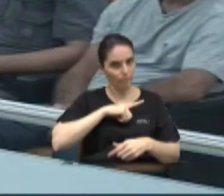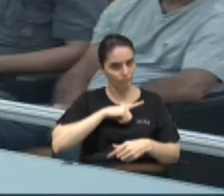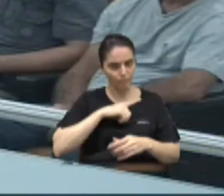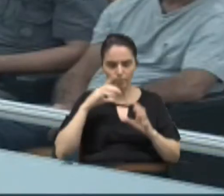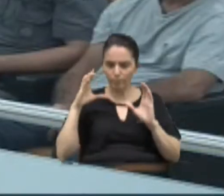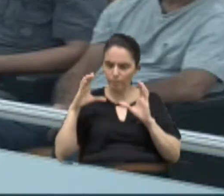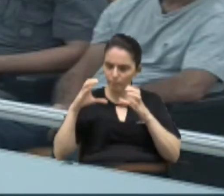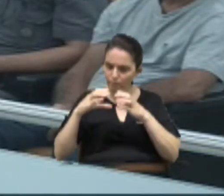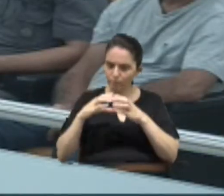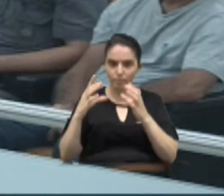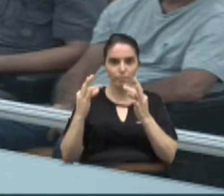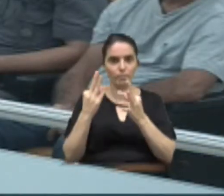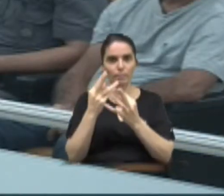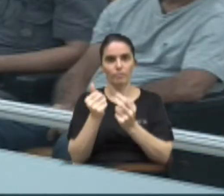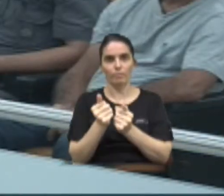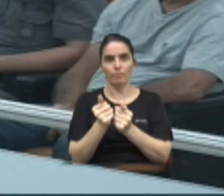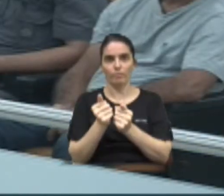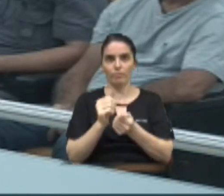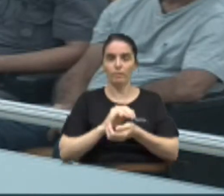e